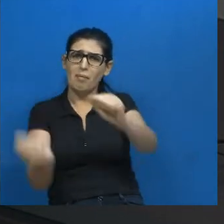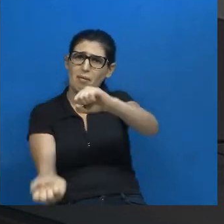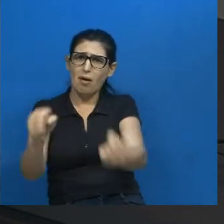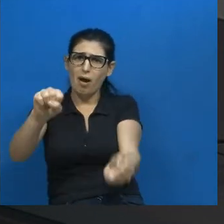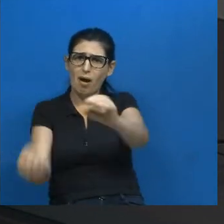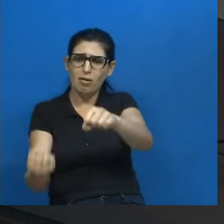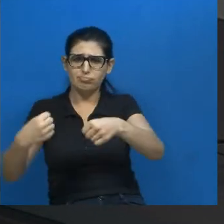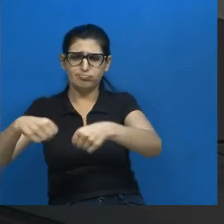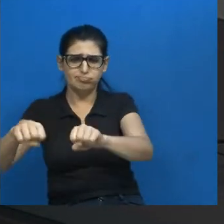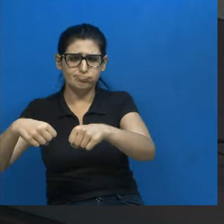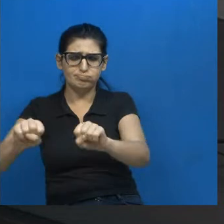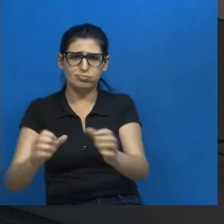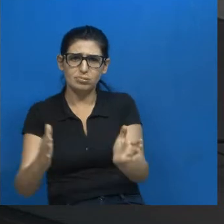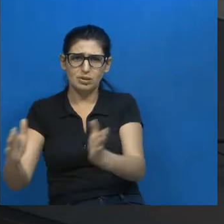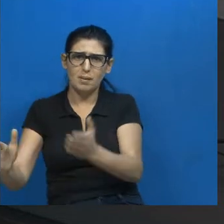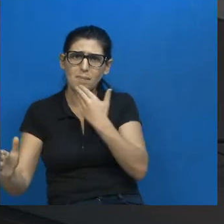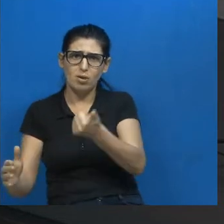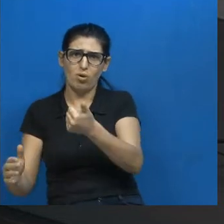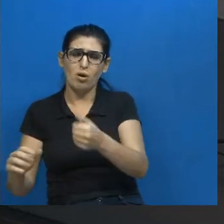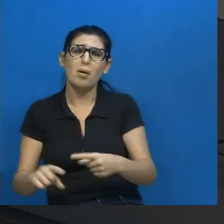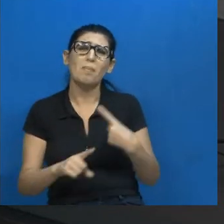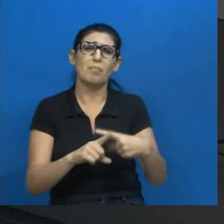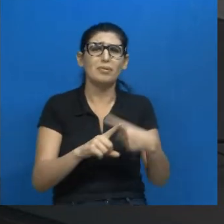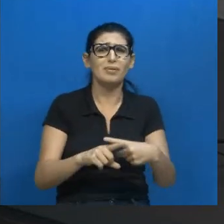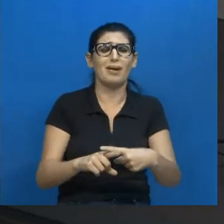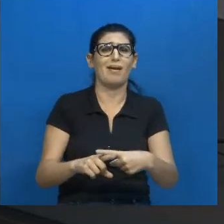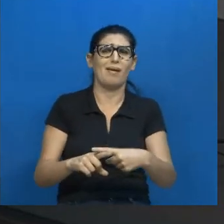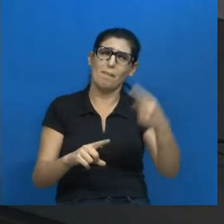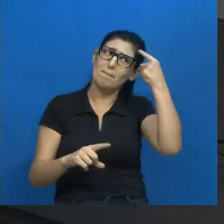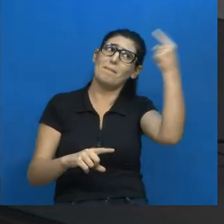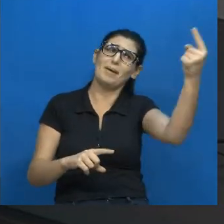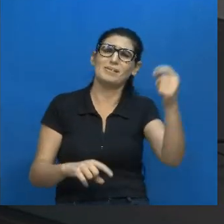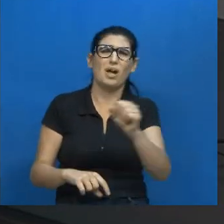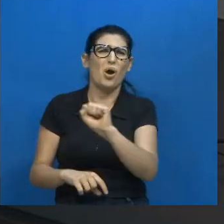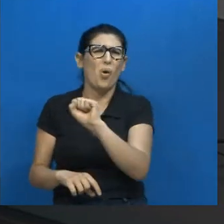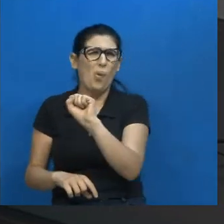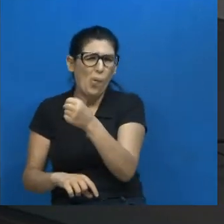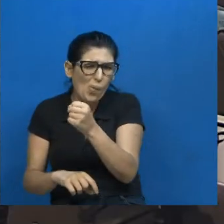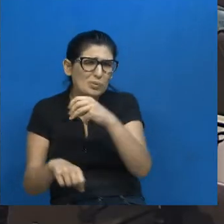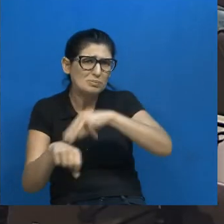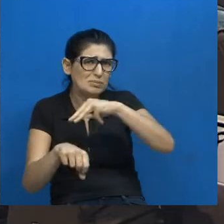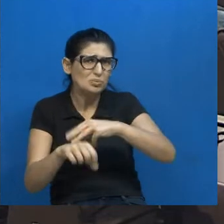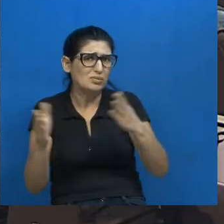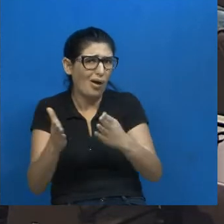esses 8 minutos virarão 15. Essa é a minha pergunta.